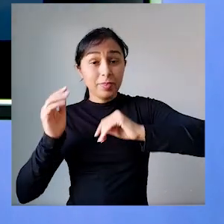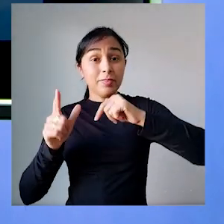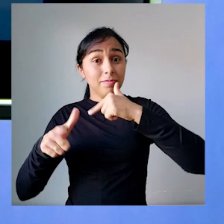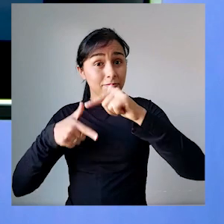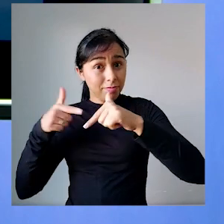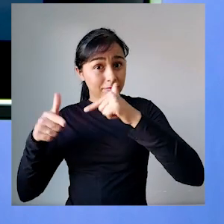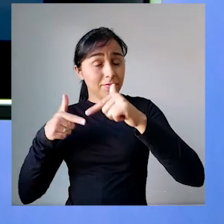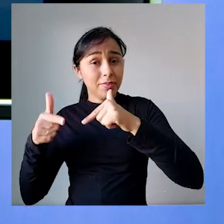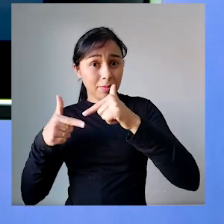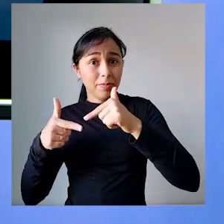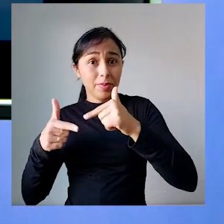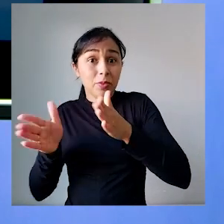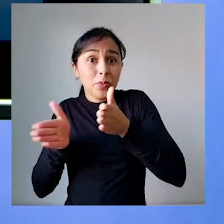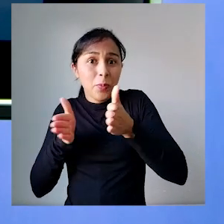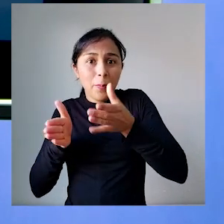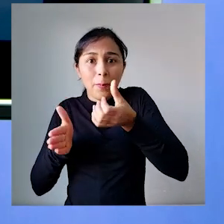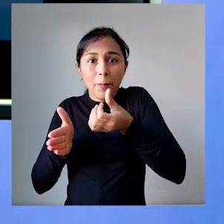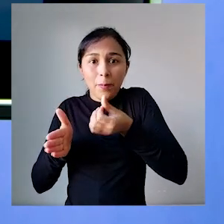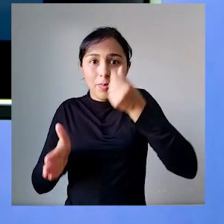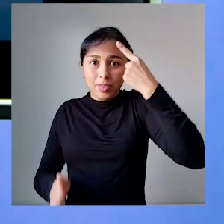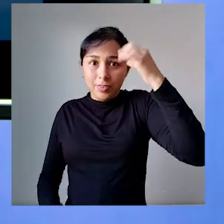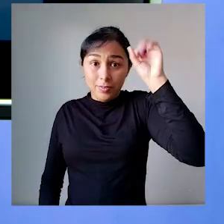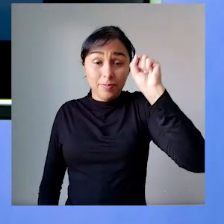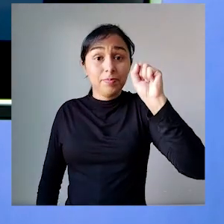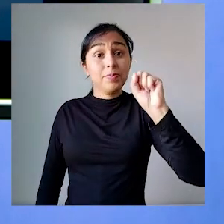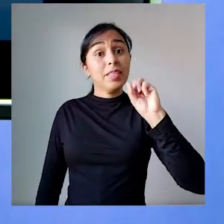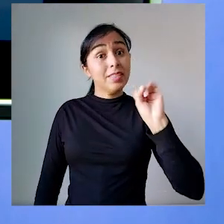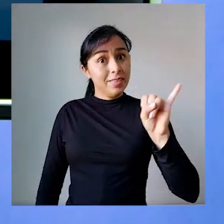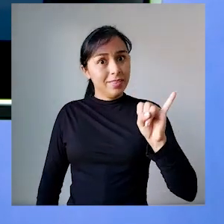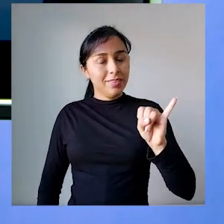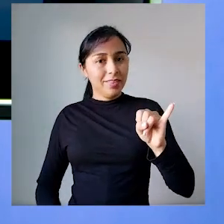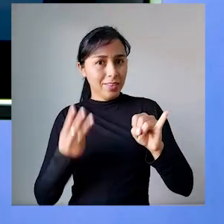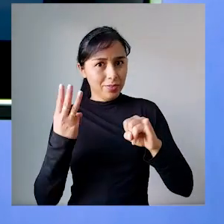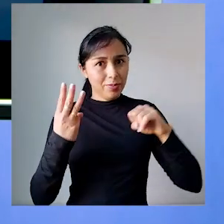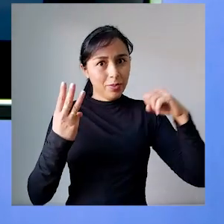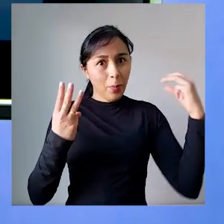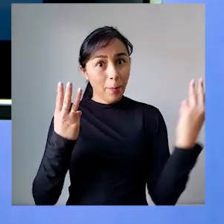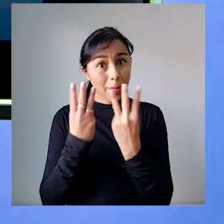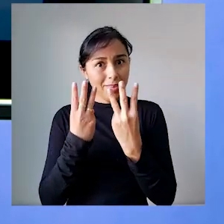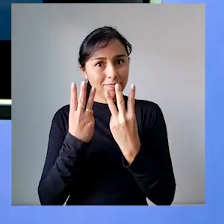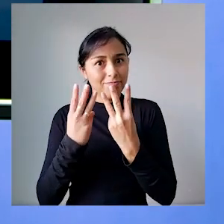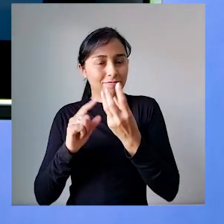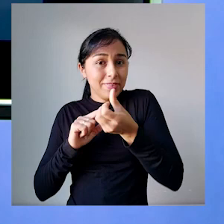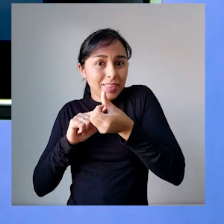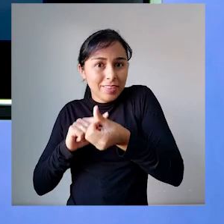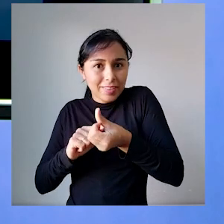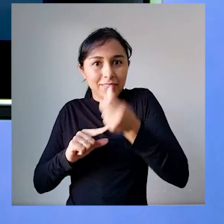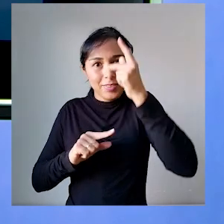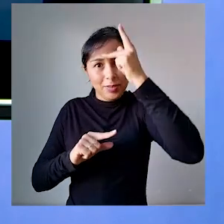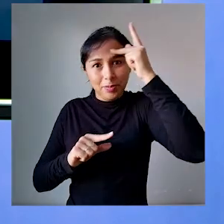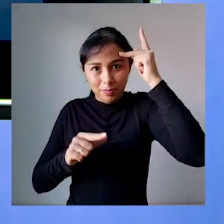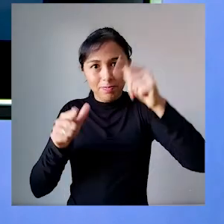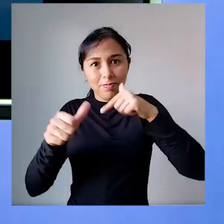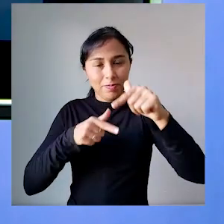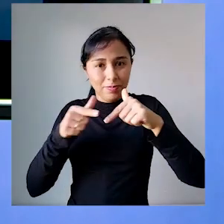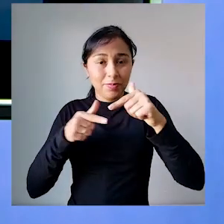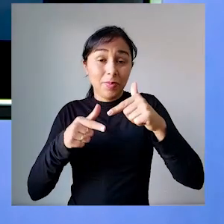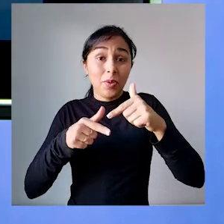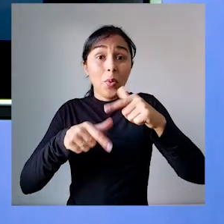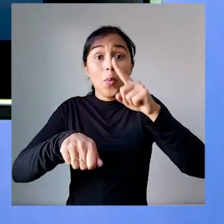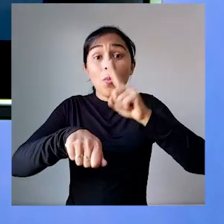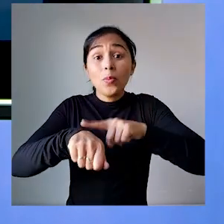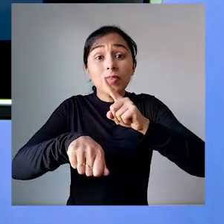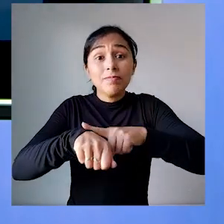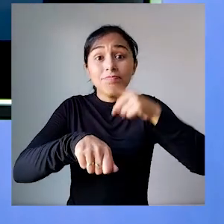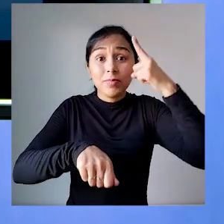essa obra em 6 dias, se eu aumentar o número de pessoas, fica a pergunta, essa obra ela vai demorar